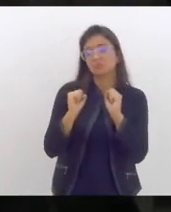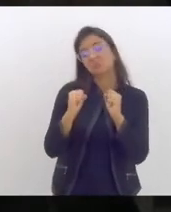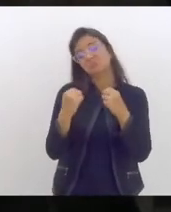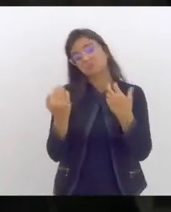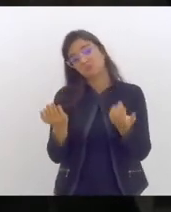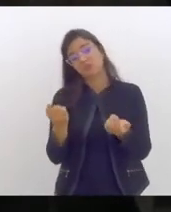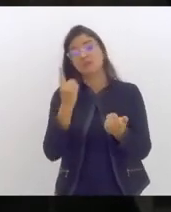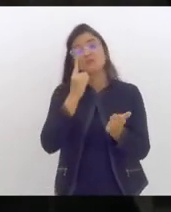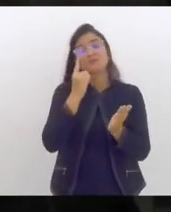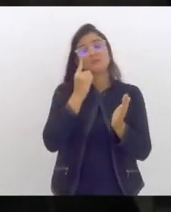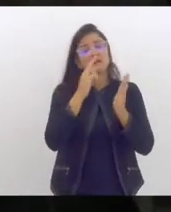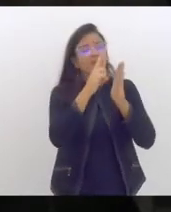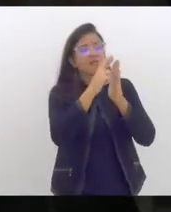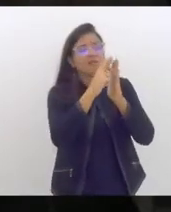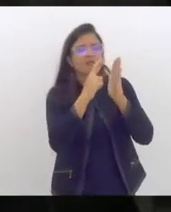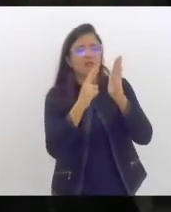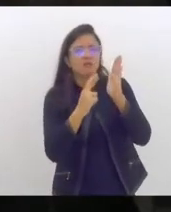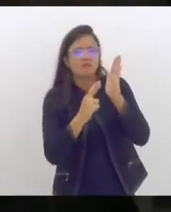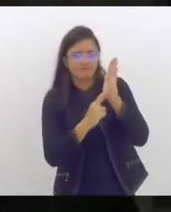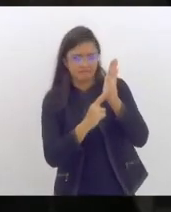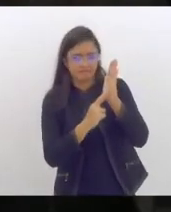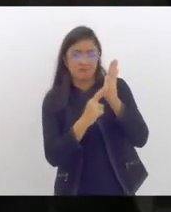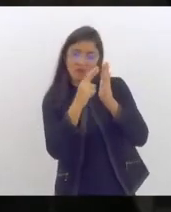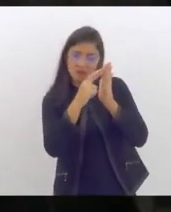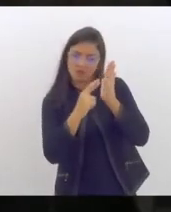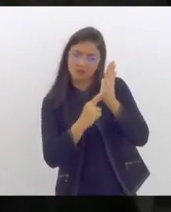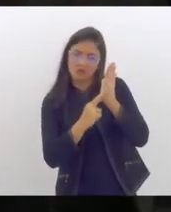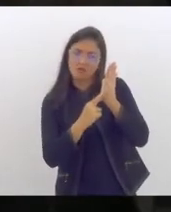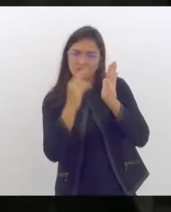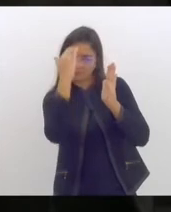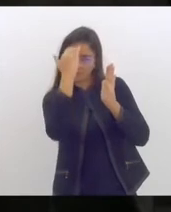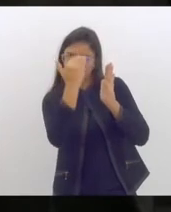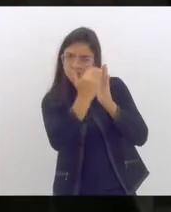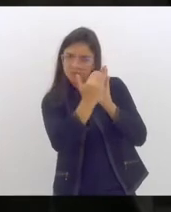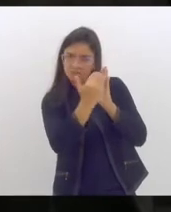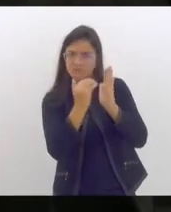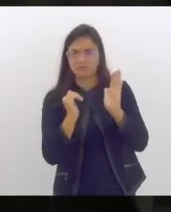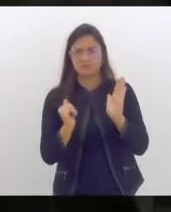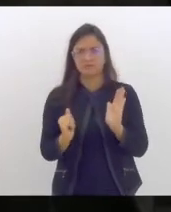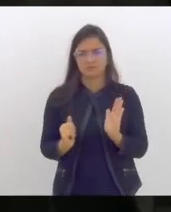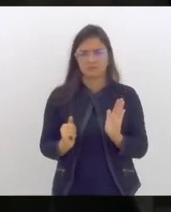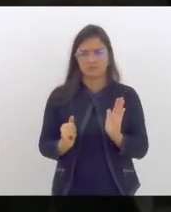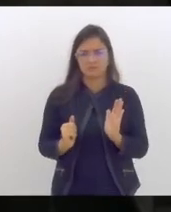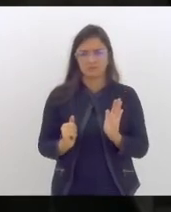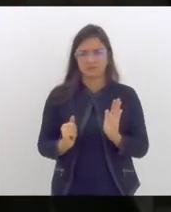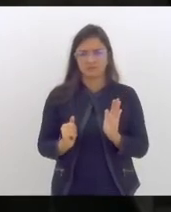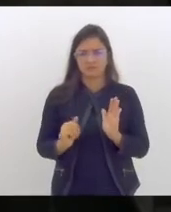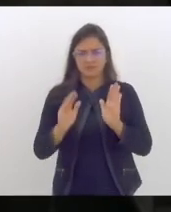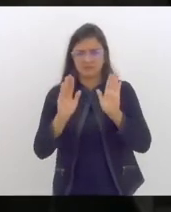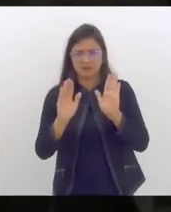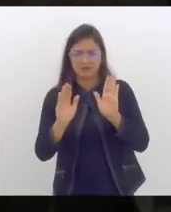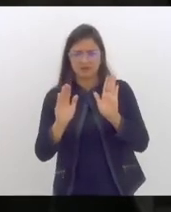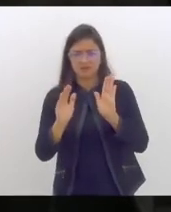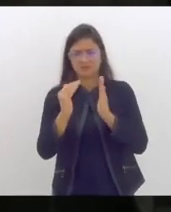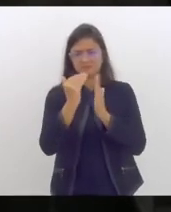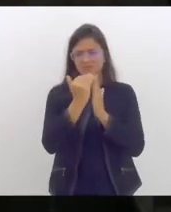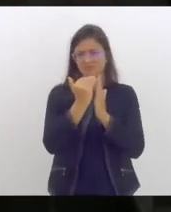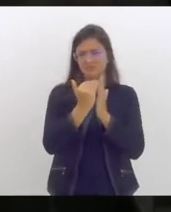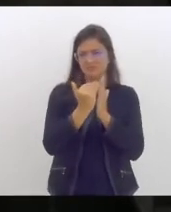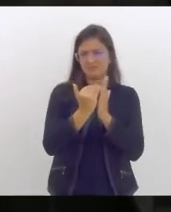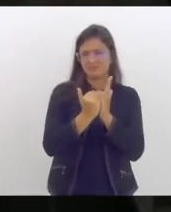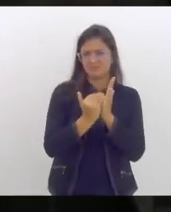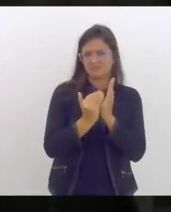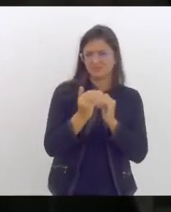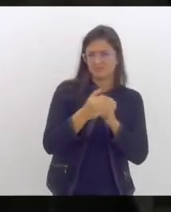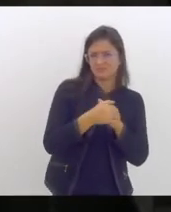de acumulação são claras. Não neste caso de cargos em comissões, que não está